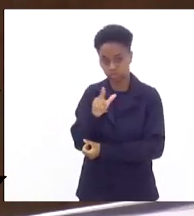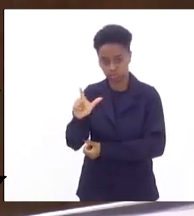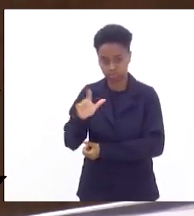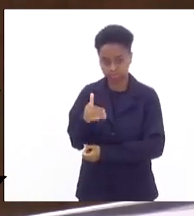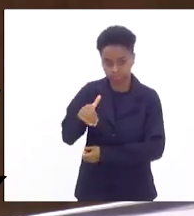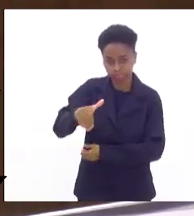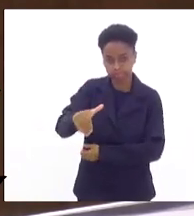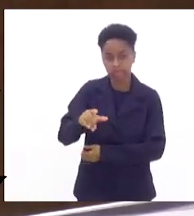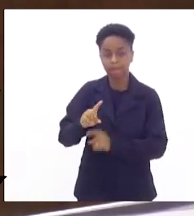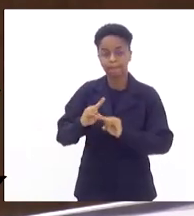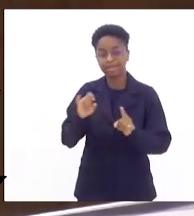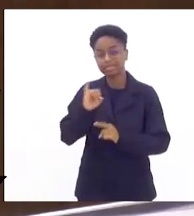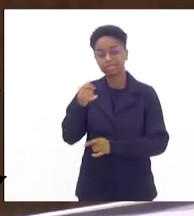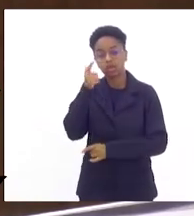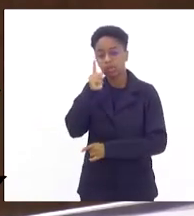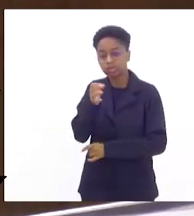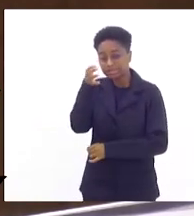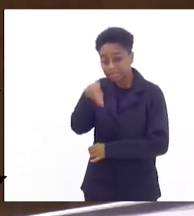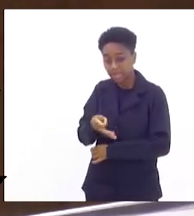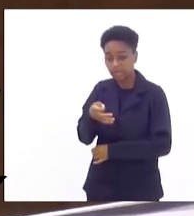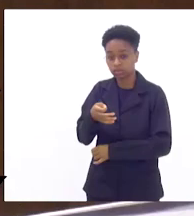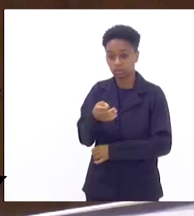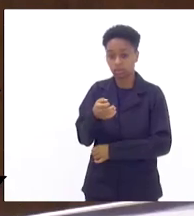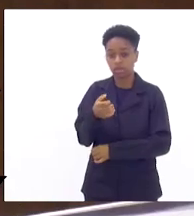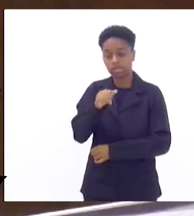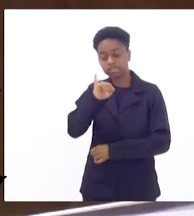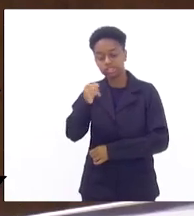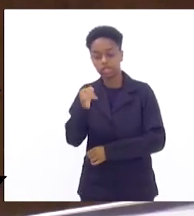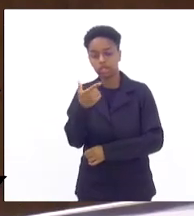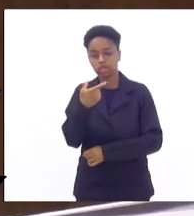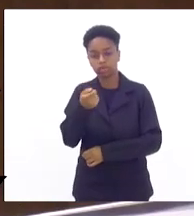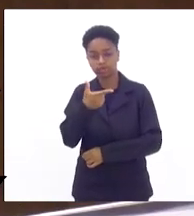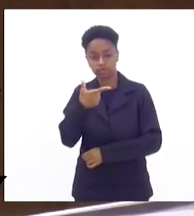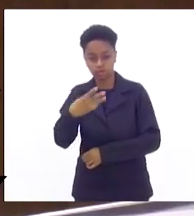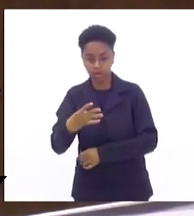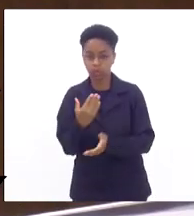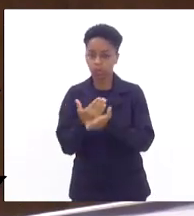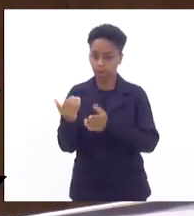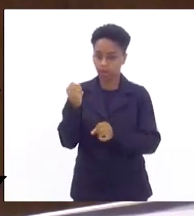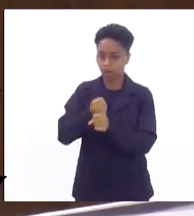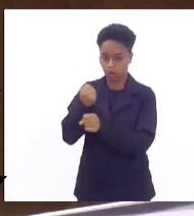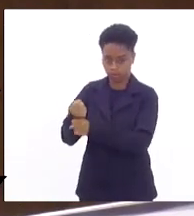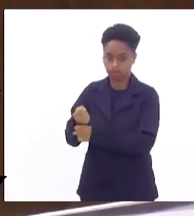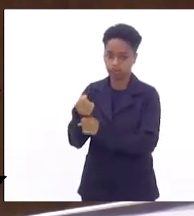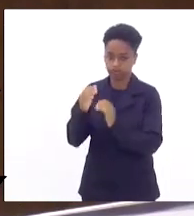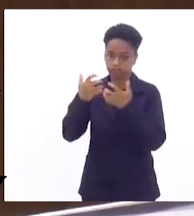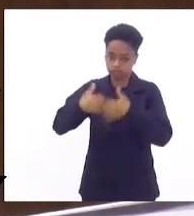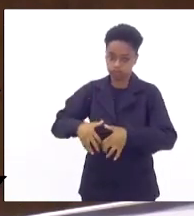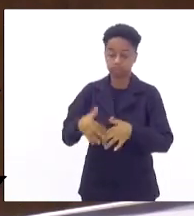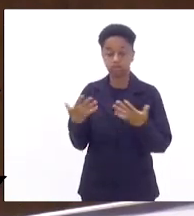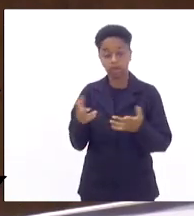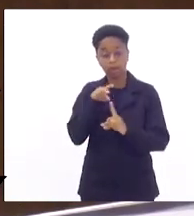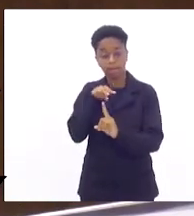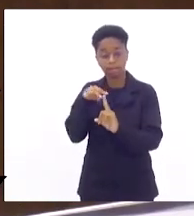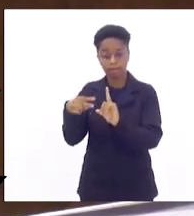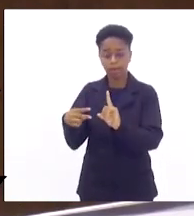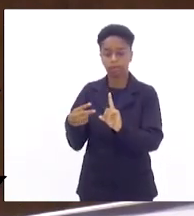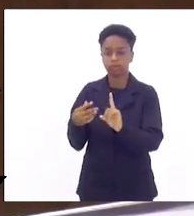gente no primeiro semestre de 24 já ter máquina e obra funcionando. Então, do ponto de vista de